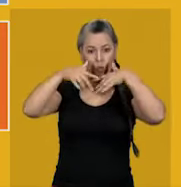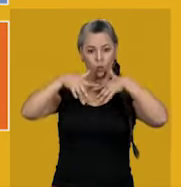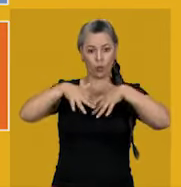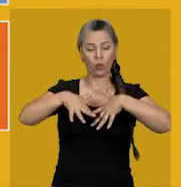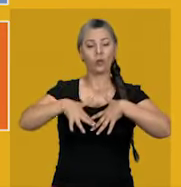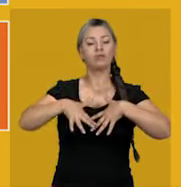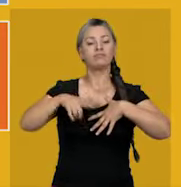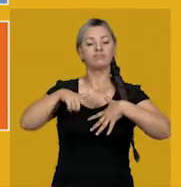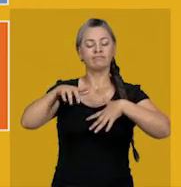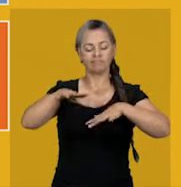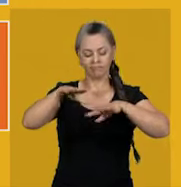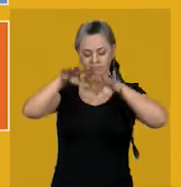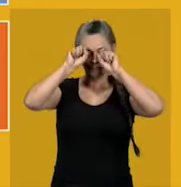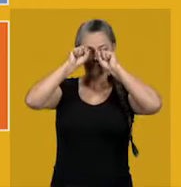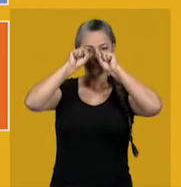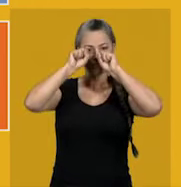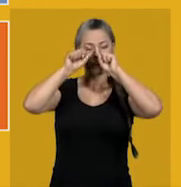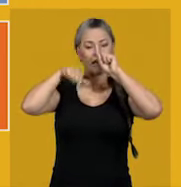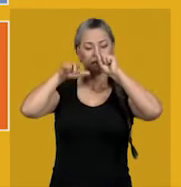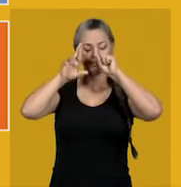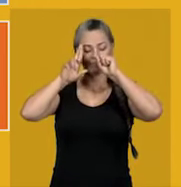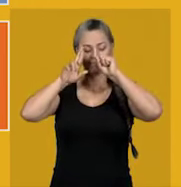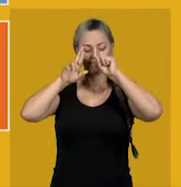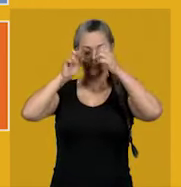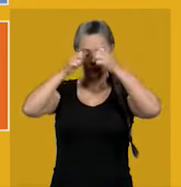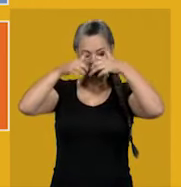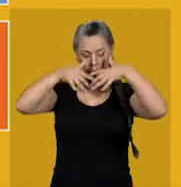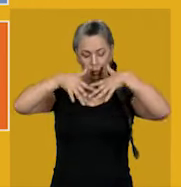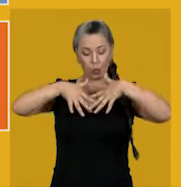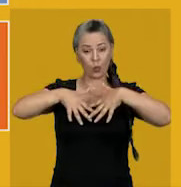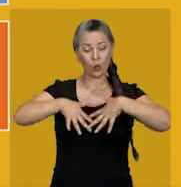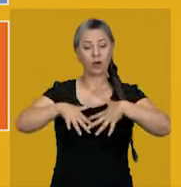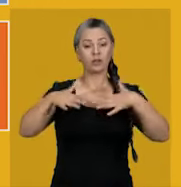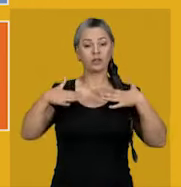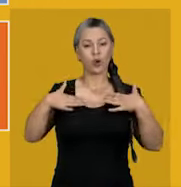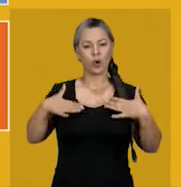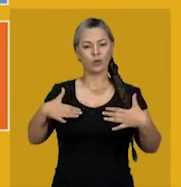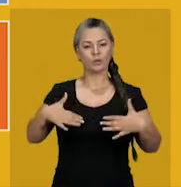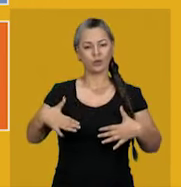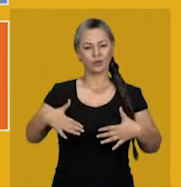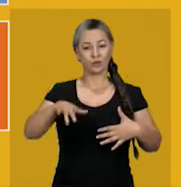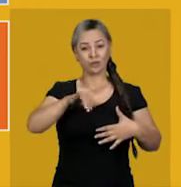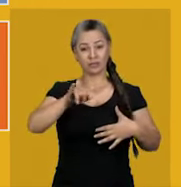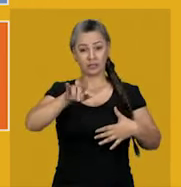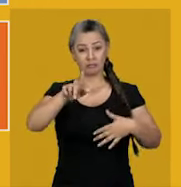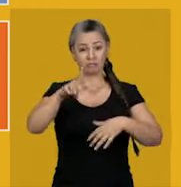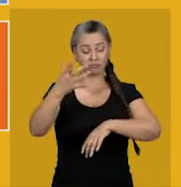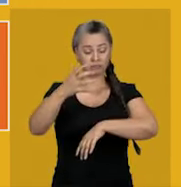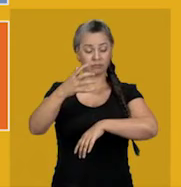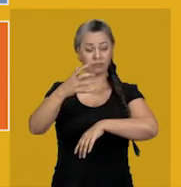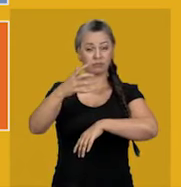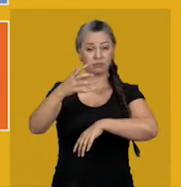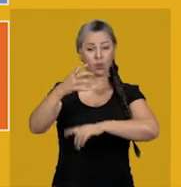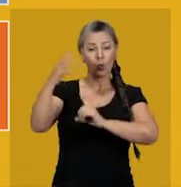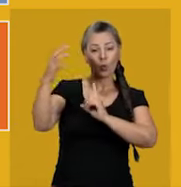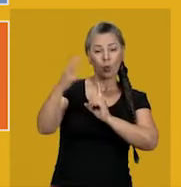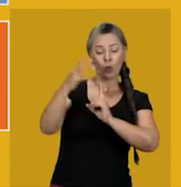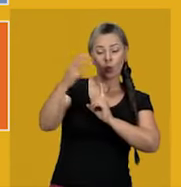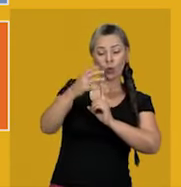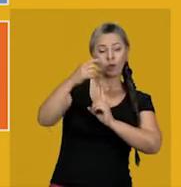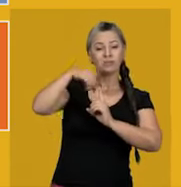processar e gerar respostas diante de estímulos aos quais